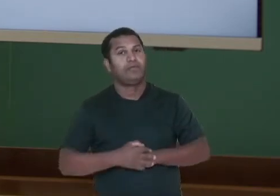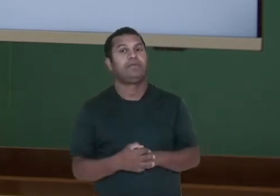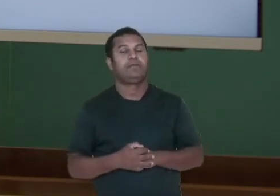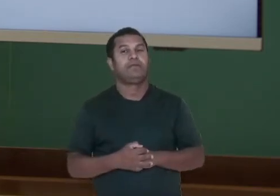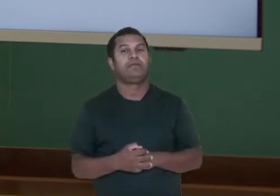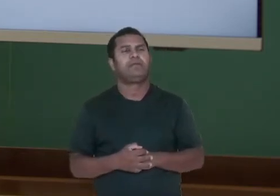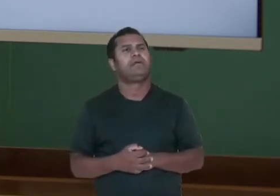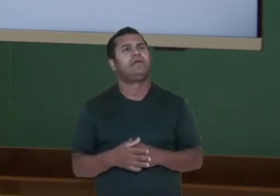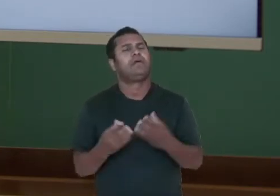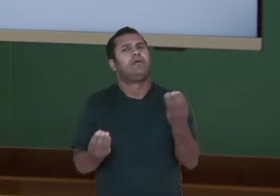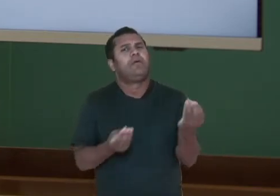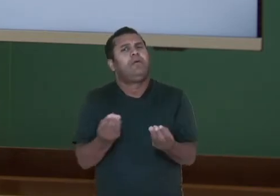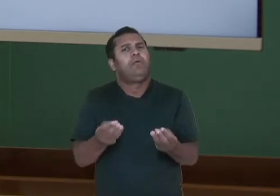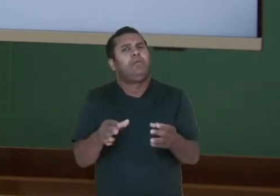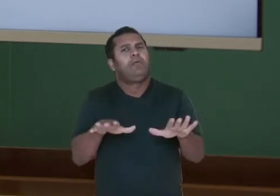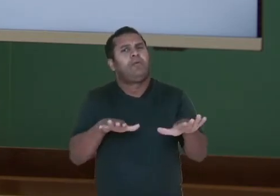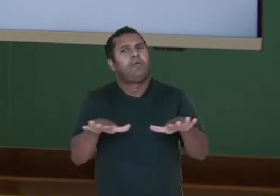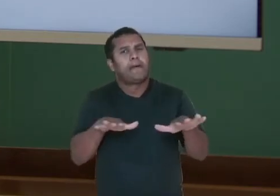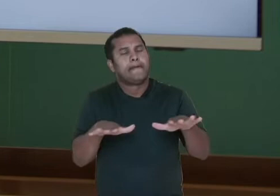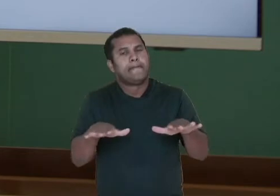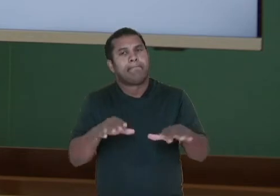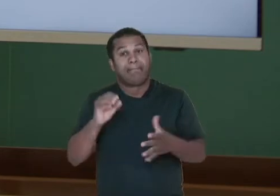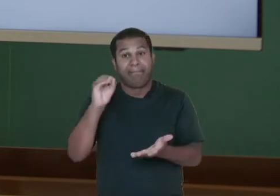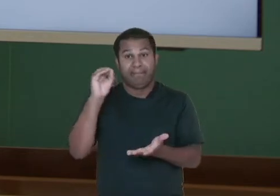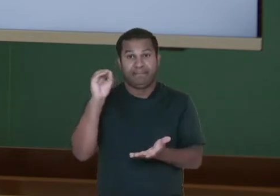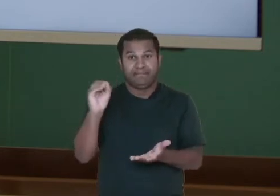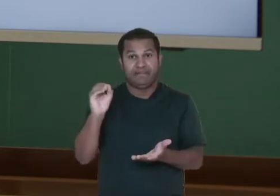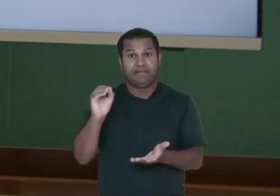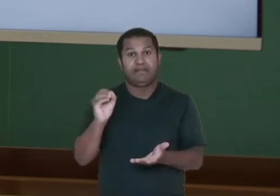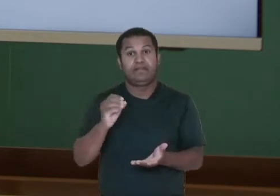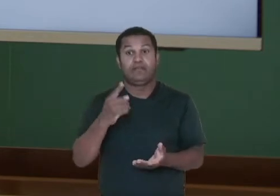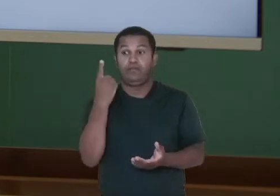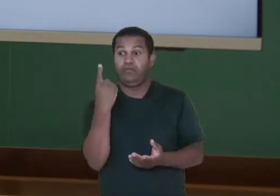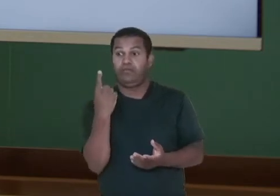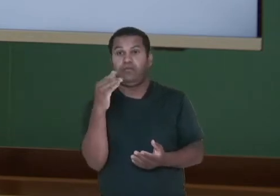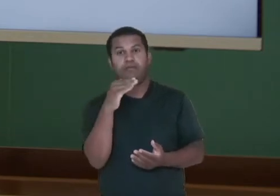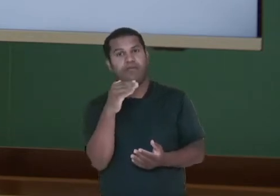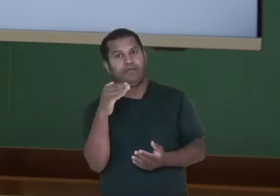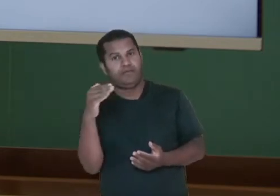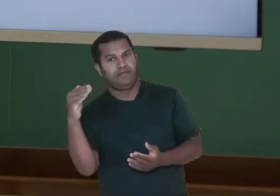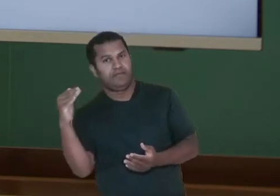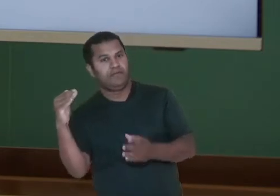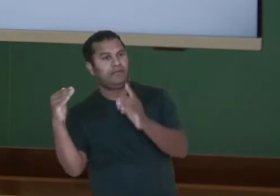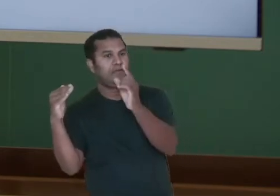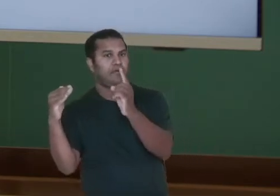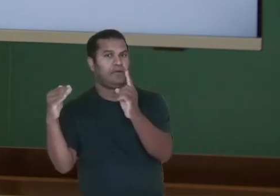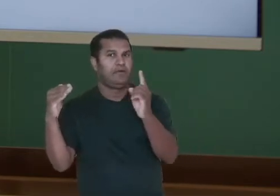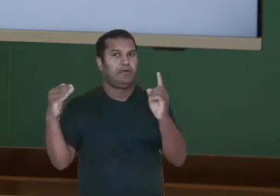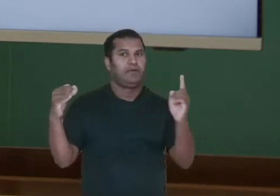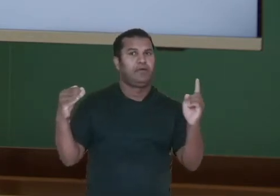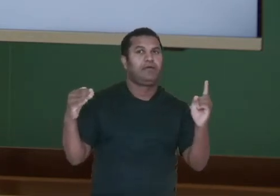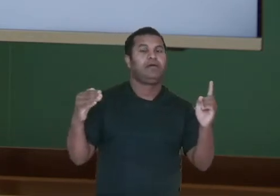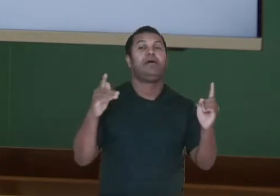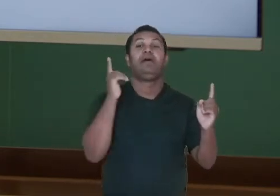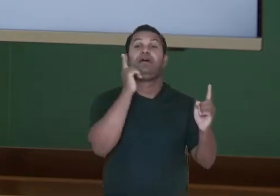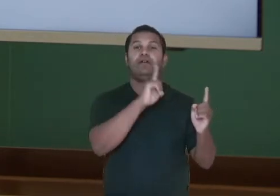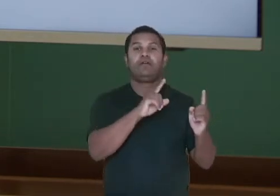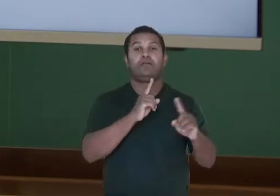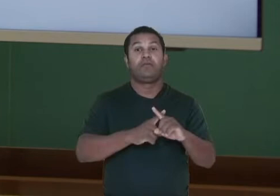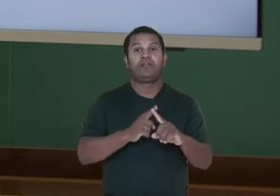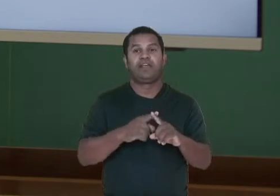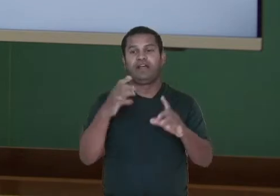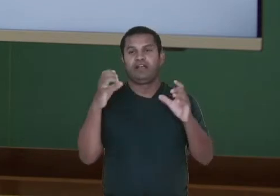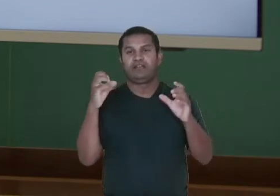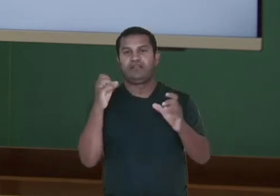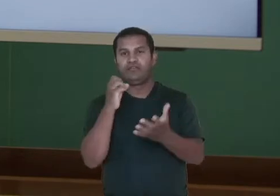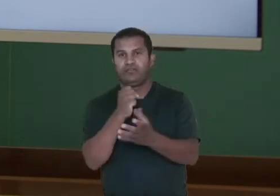movimento é zero, um tem que ir para frente, o outro tem que ir para trás para poder que a somatória destes dê zero. Por isso que existe a inversão de